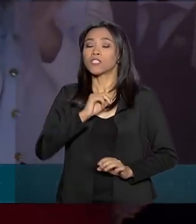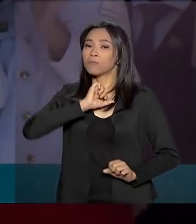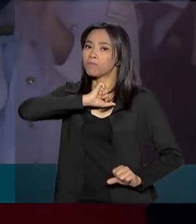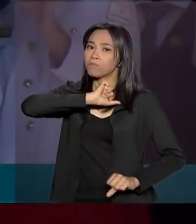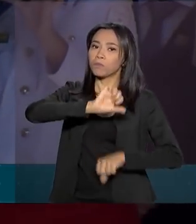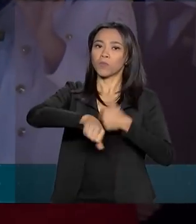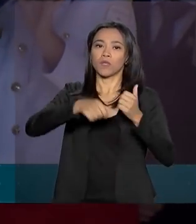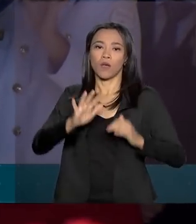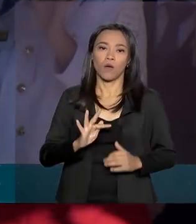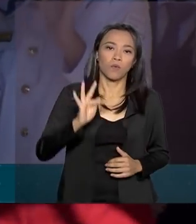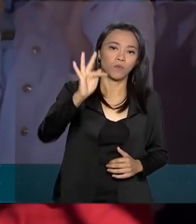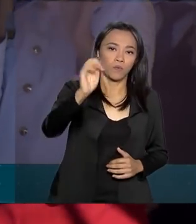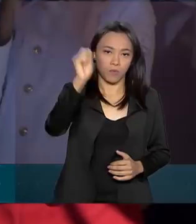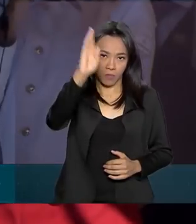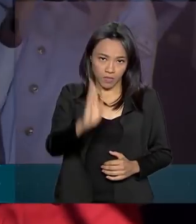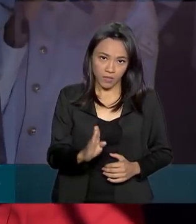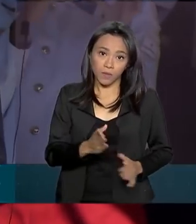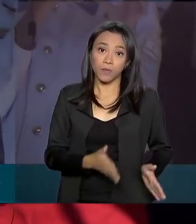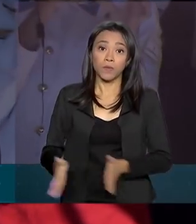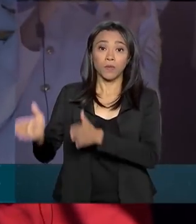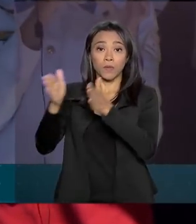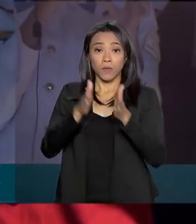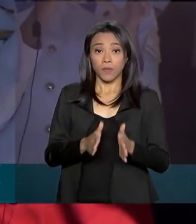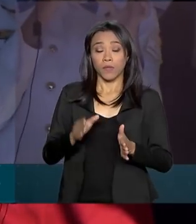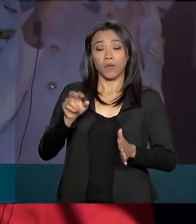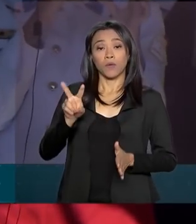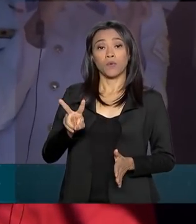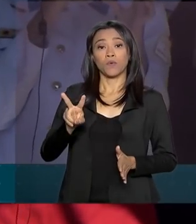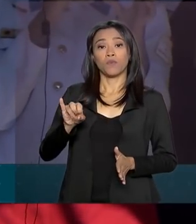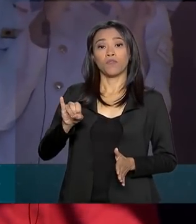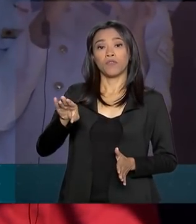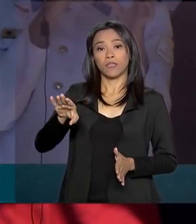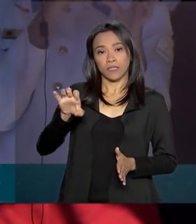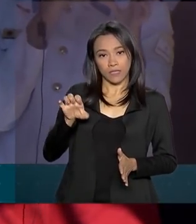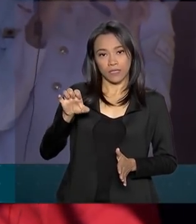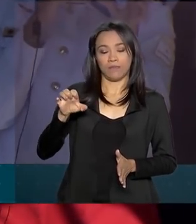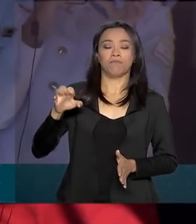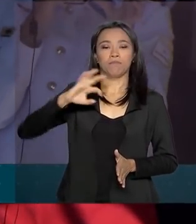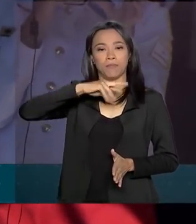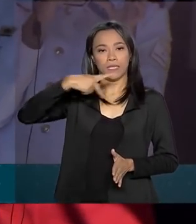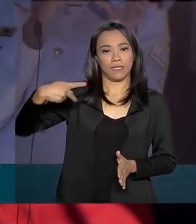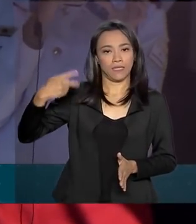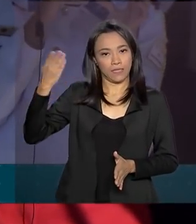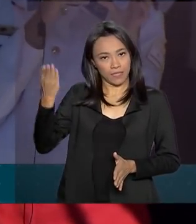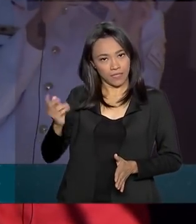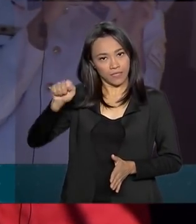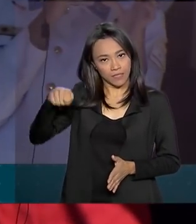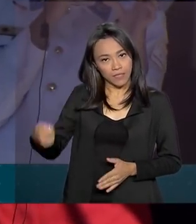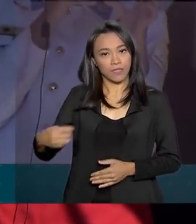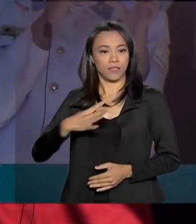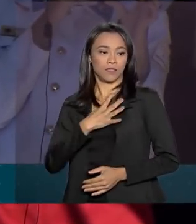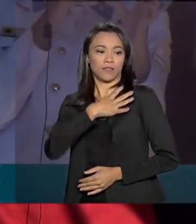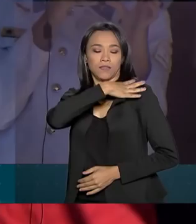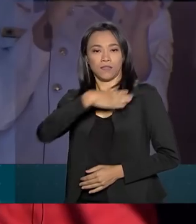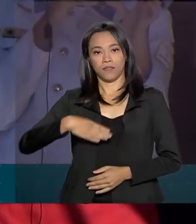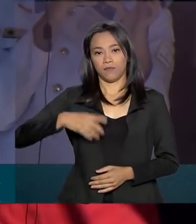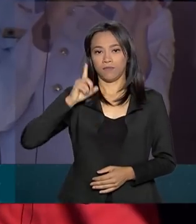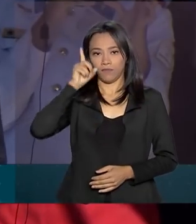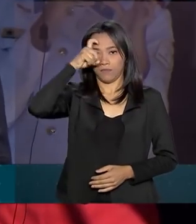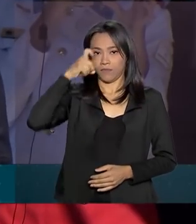o vice-presidente já o moral amigo dos momentos difíceis juntos cumpriremos essa